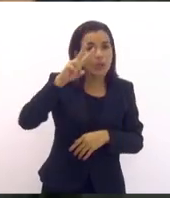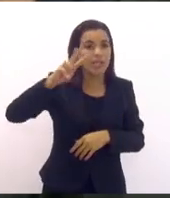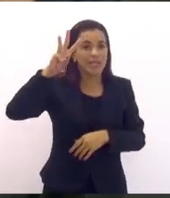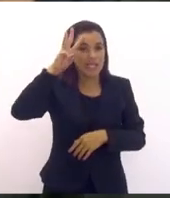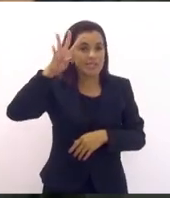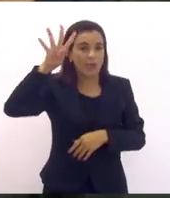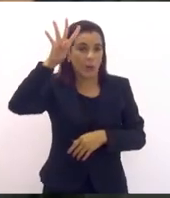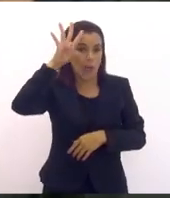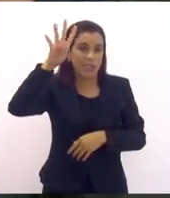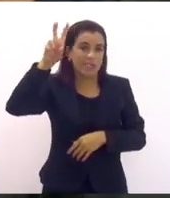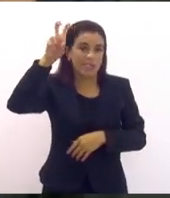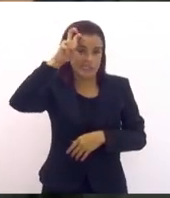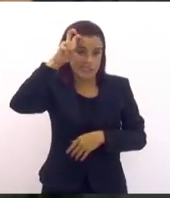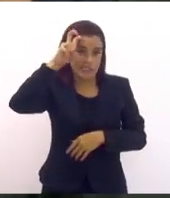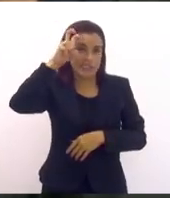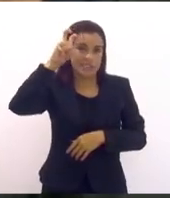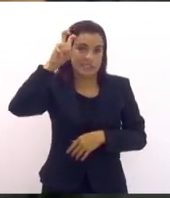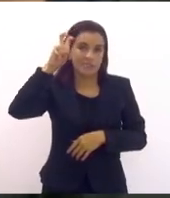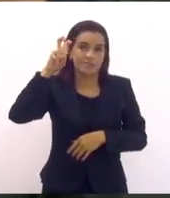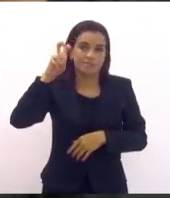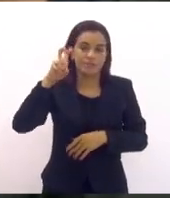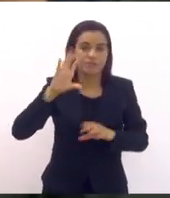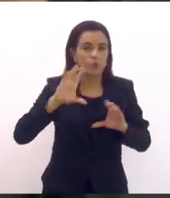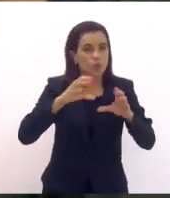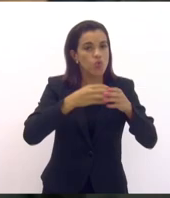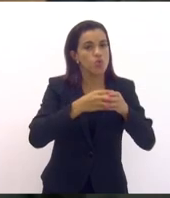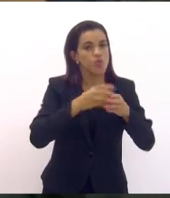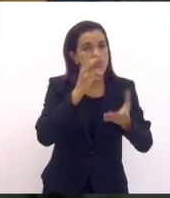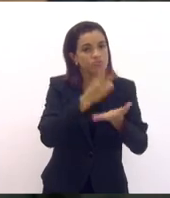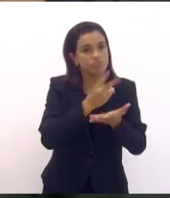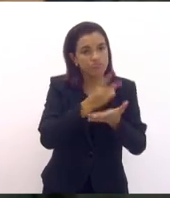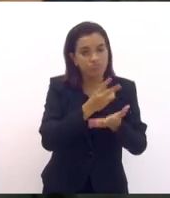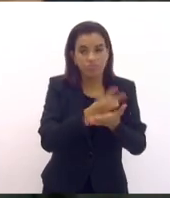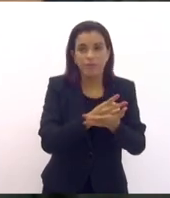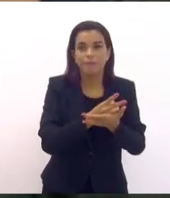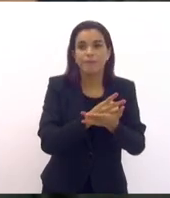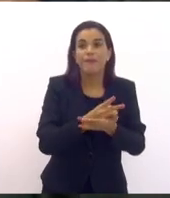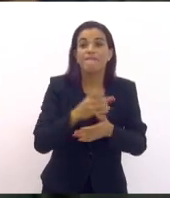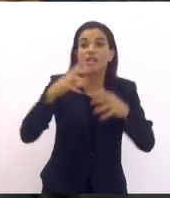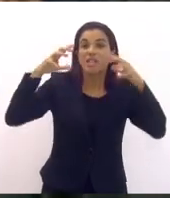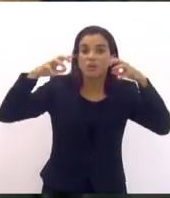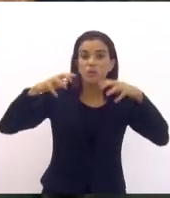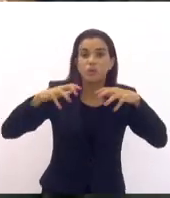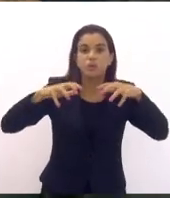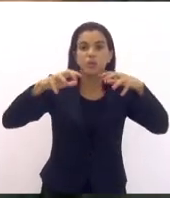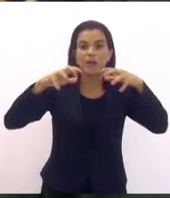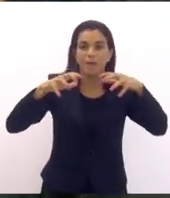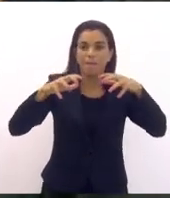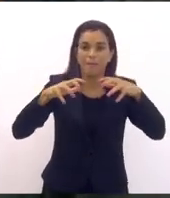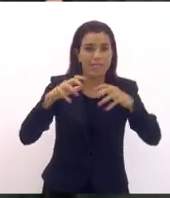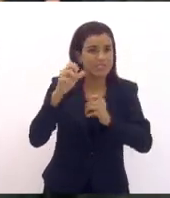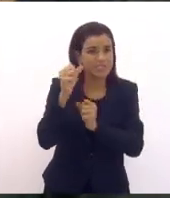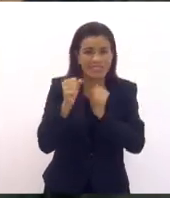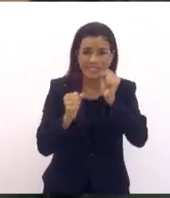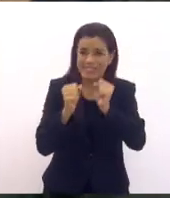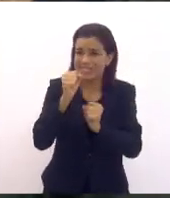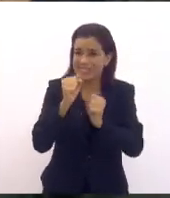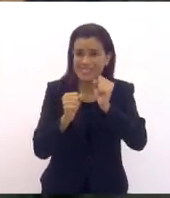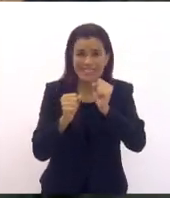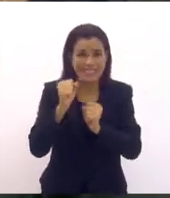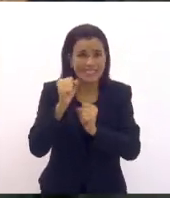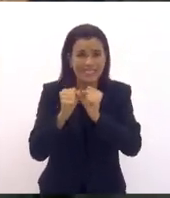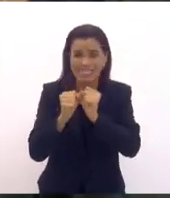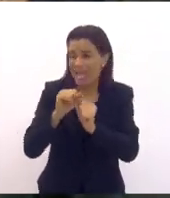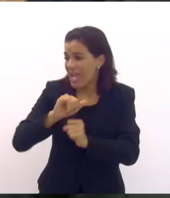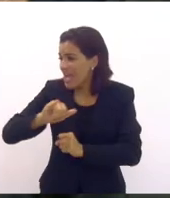terça quarta quinta e quando anunciava vai ter chuva a gente saía já